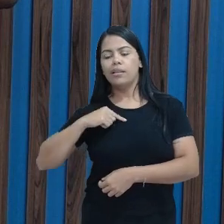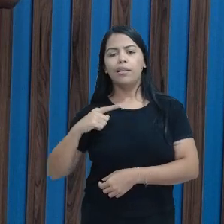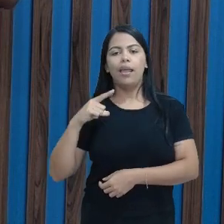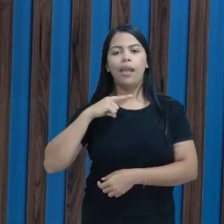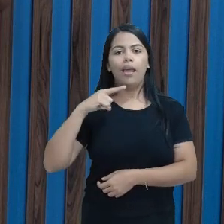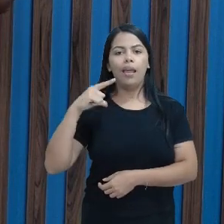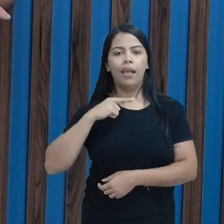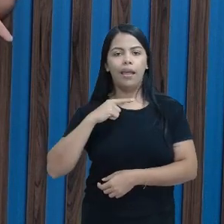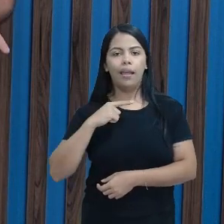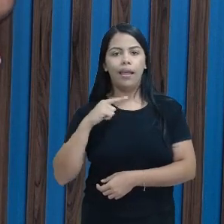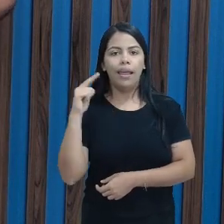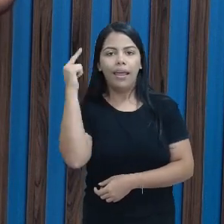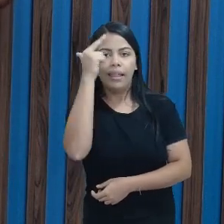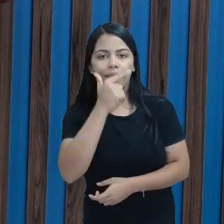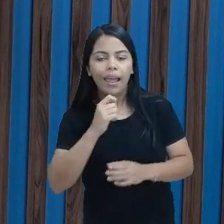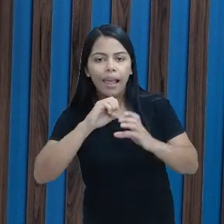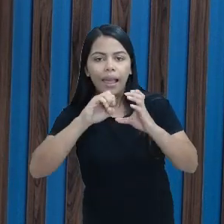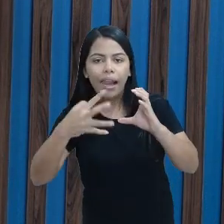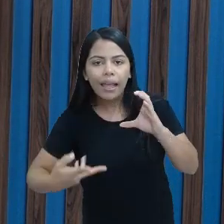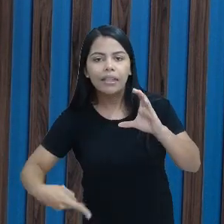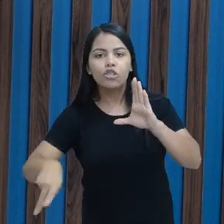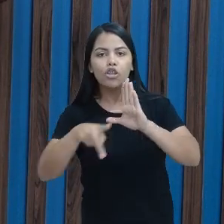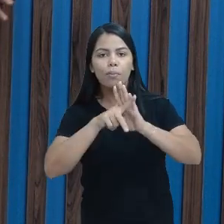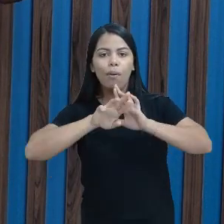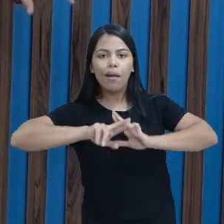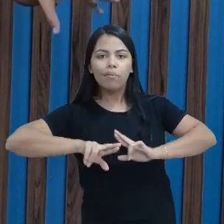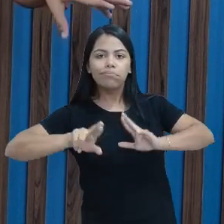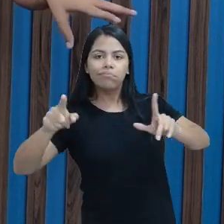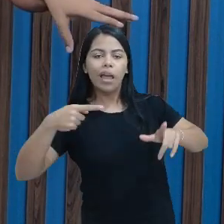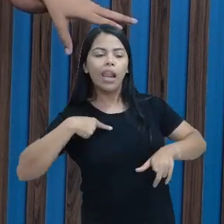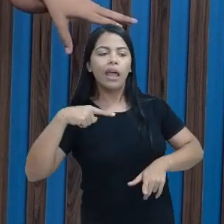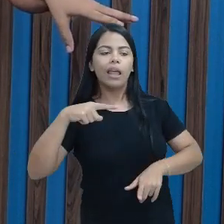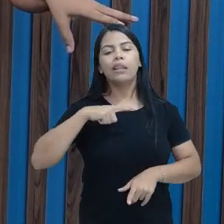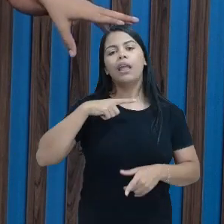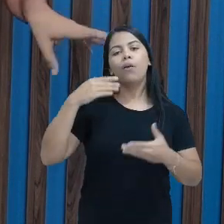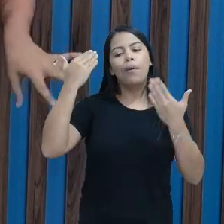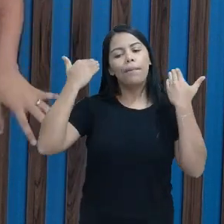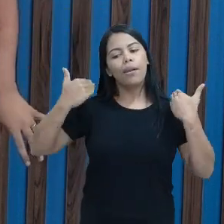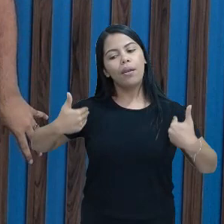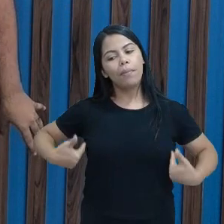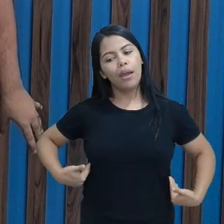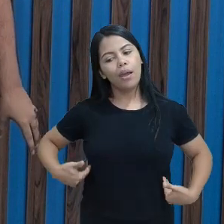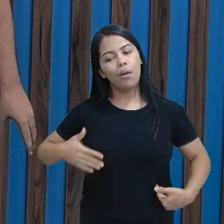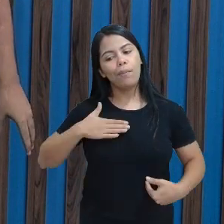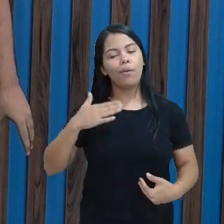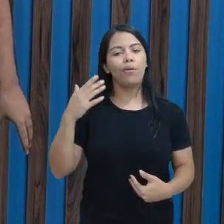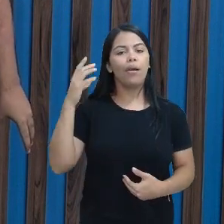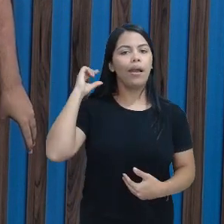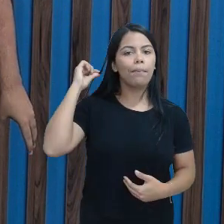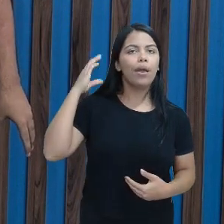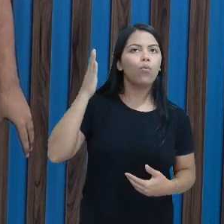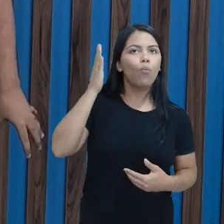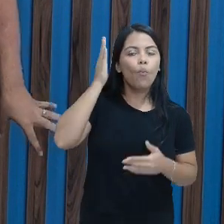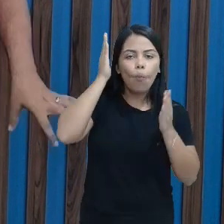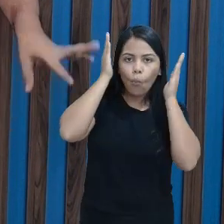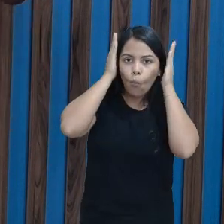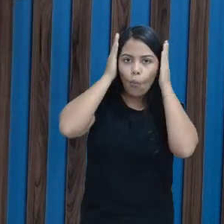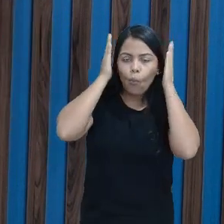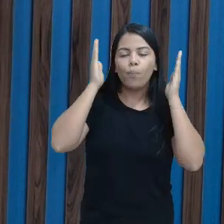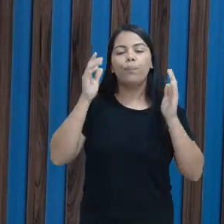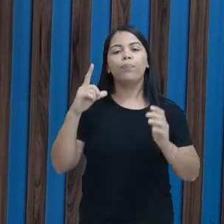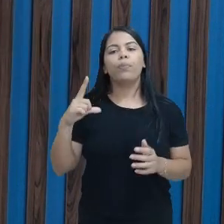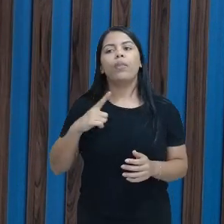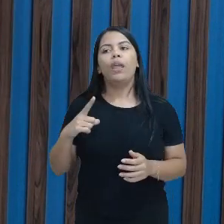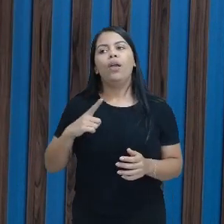possuímos traços diferentes. Ela tem um cabelozinho mais longo, eu já tenho um cabelozinho mais curto, eu já